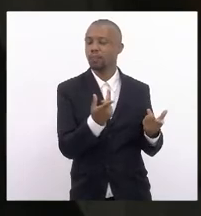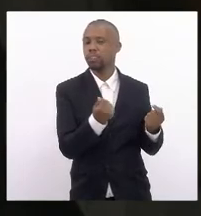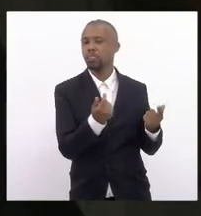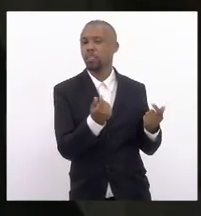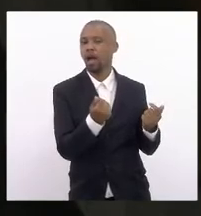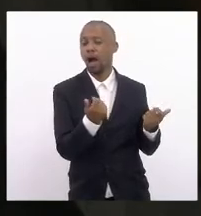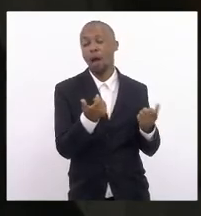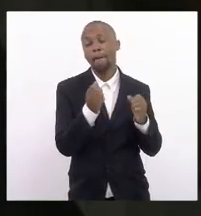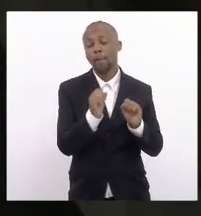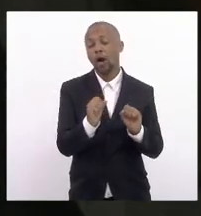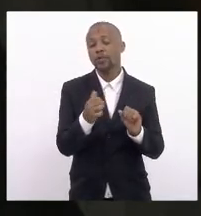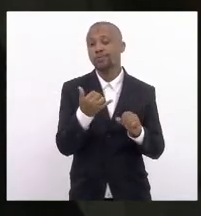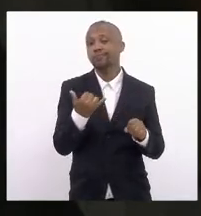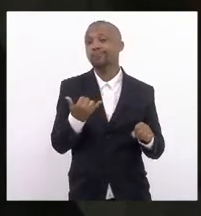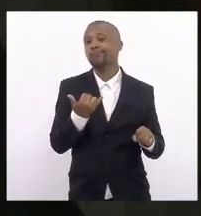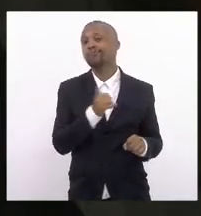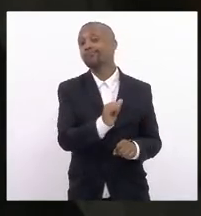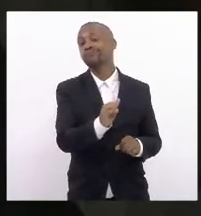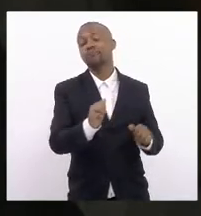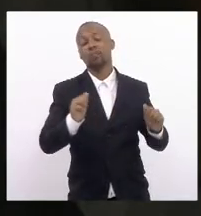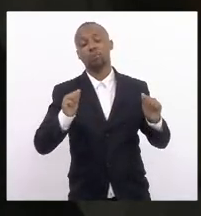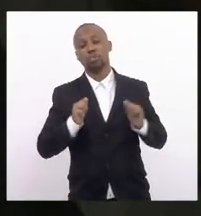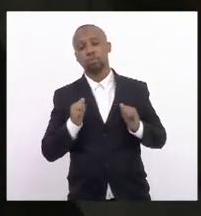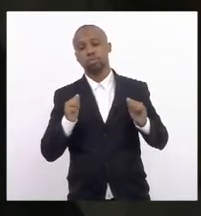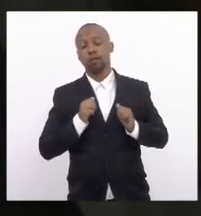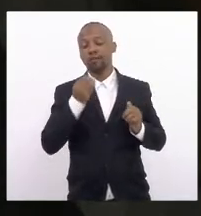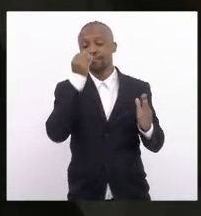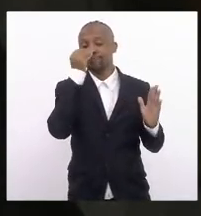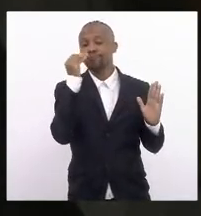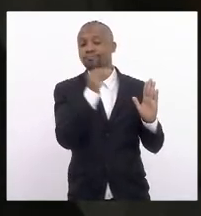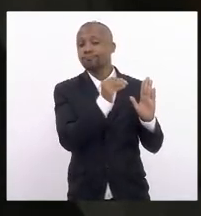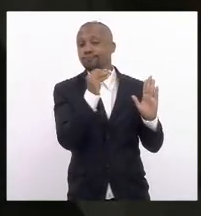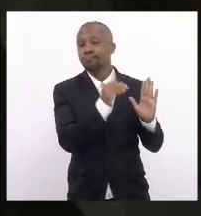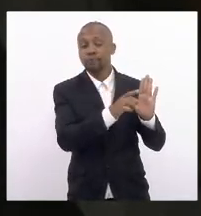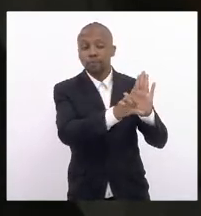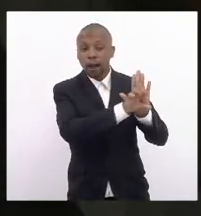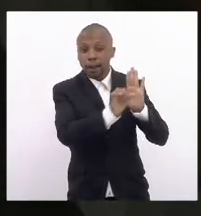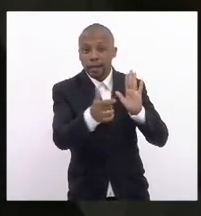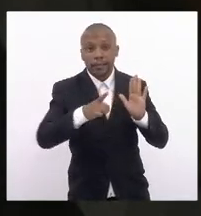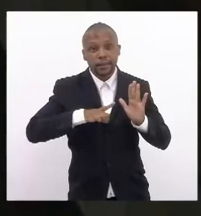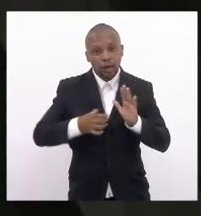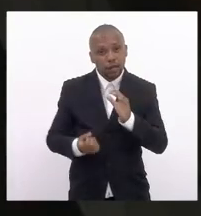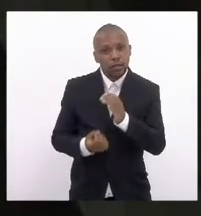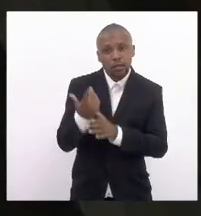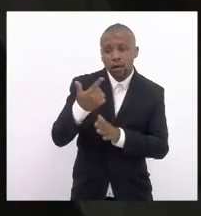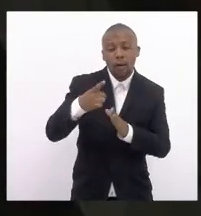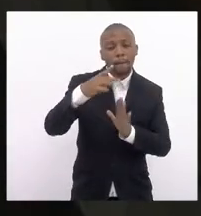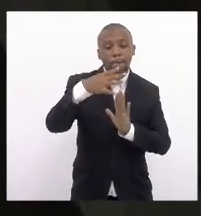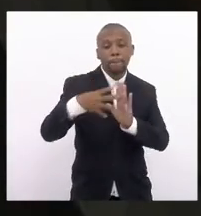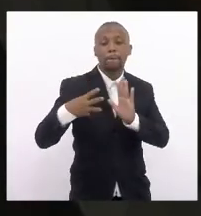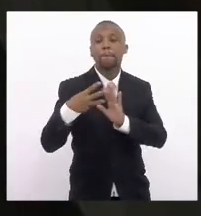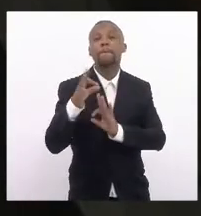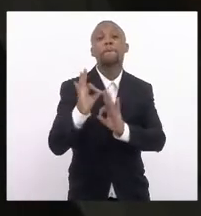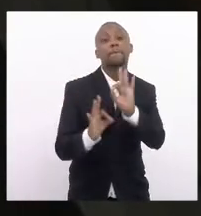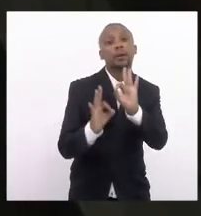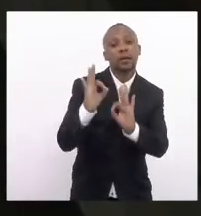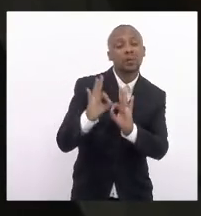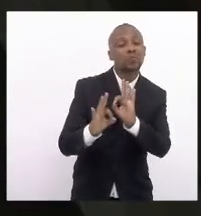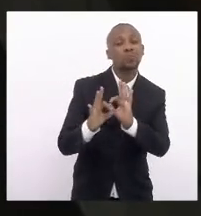pode descumprir olimpicamente uma lei federal que fixa um Plano Nacional de Educação para todo o Brasil.